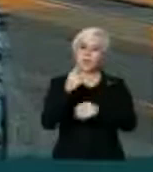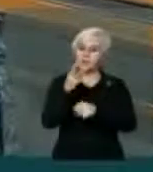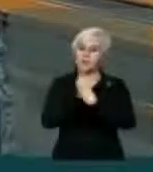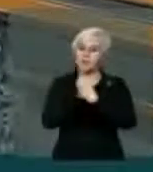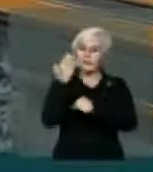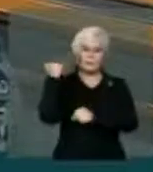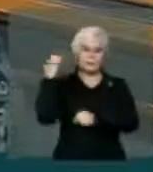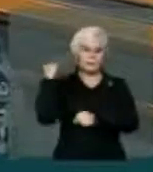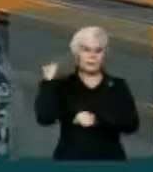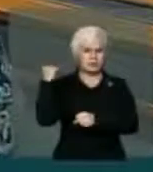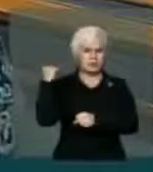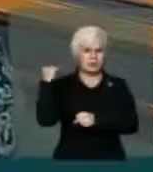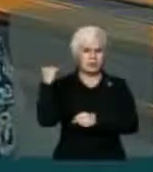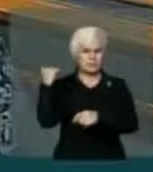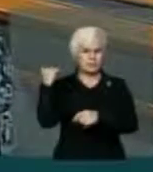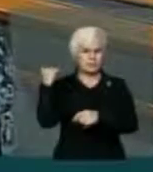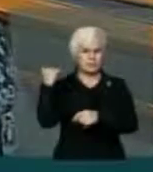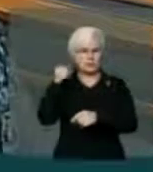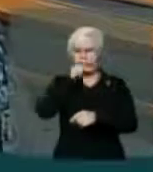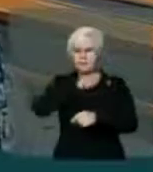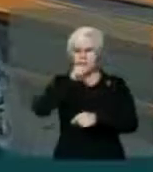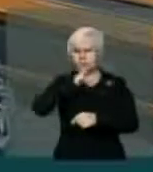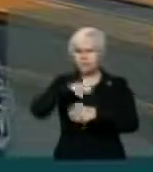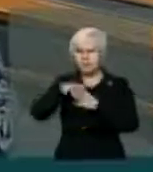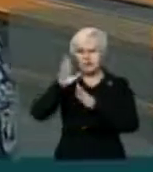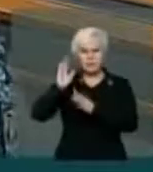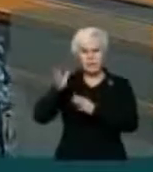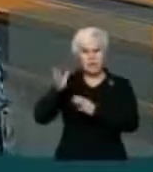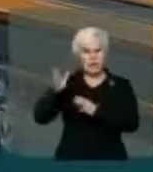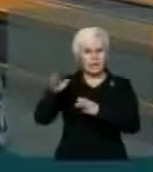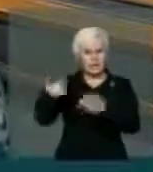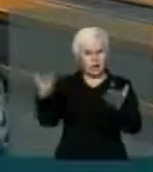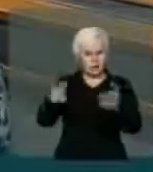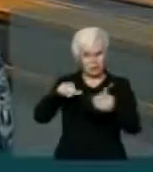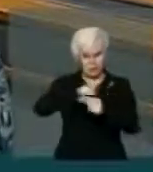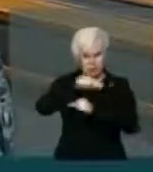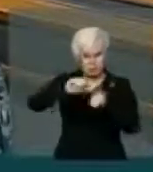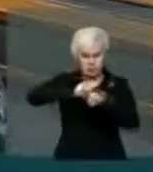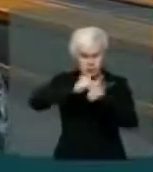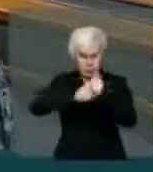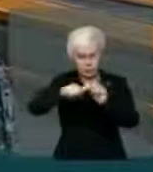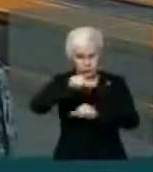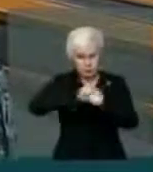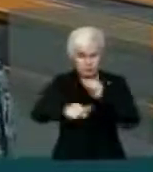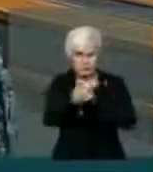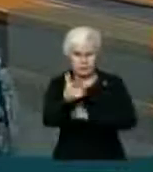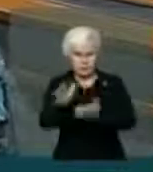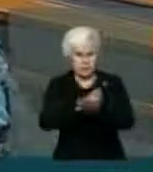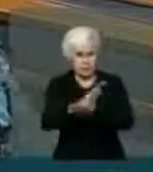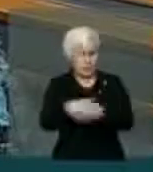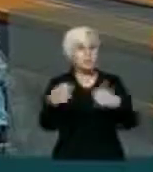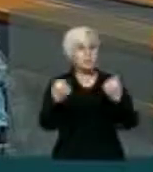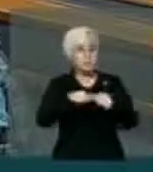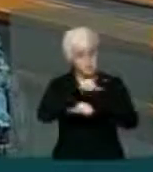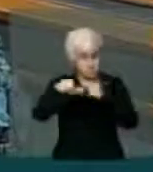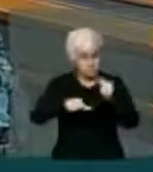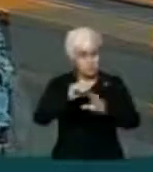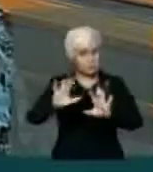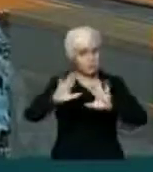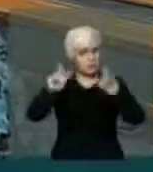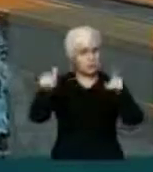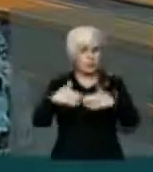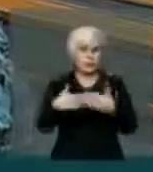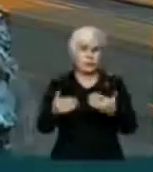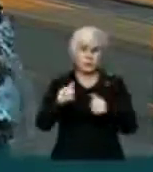atrás, será que não há nada a aperfeiçoar na operação desse serviço, na concessão, na realização de um serviço público? Claro que tem.